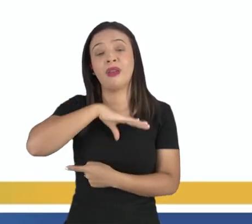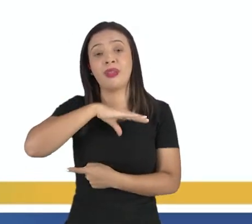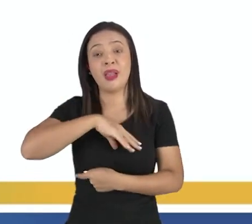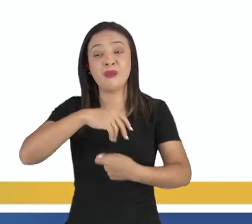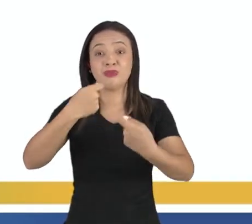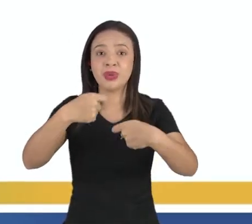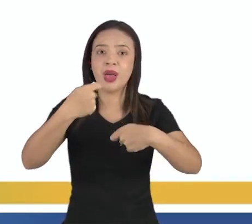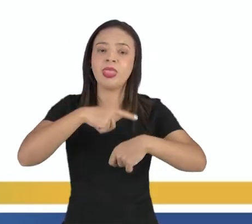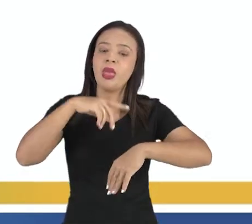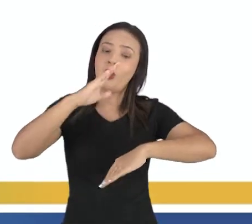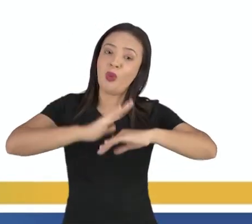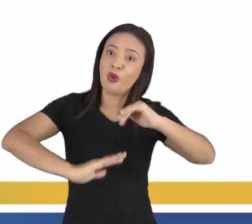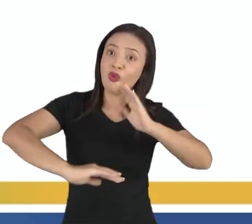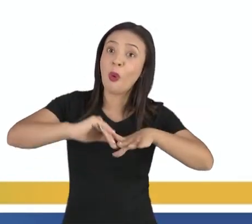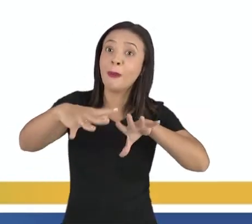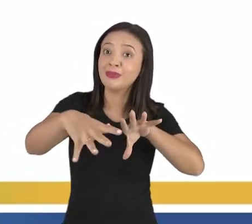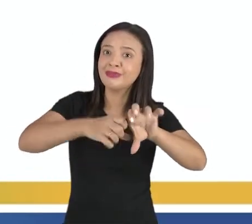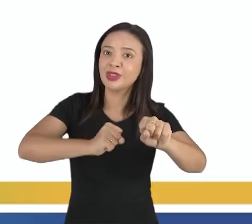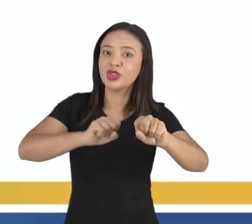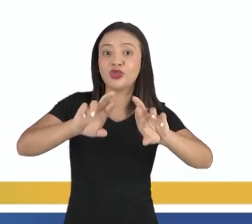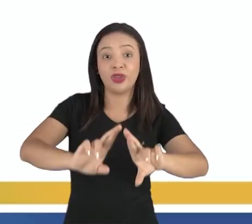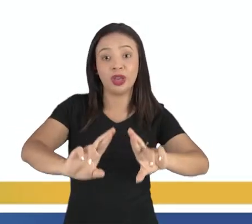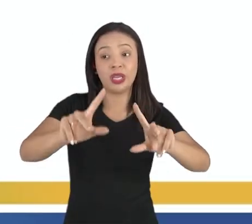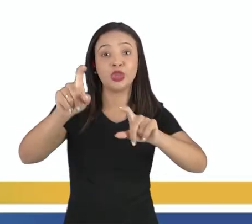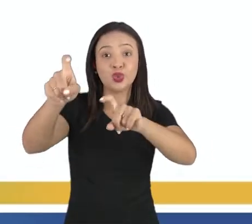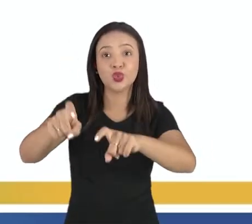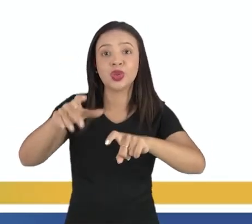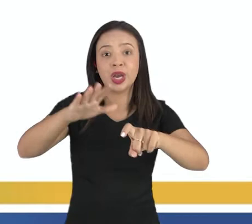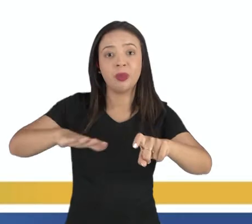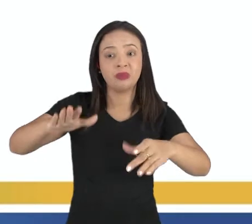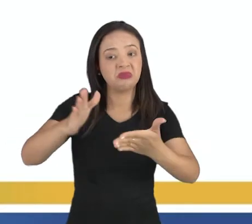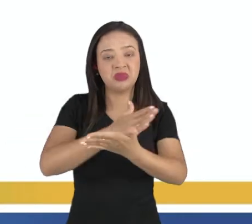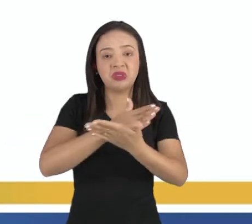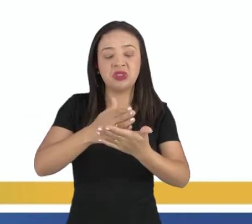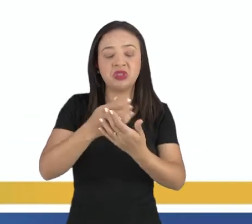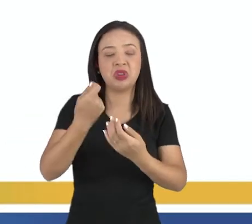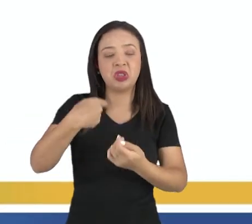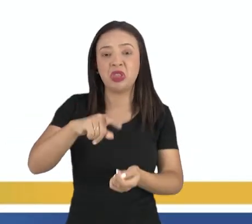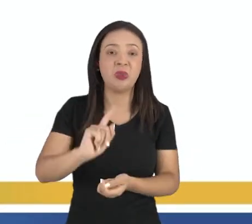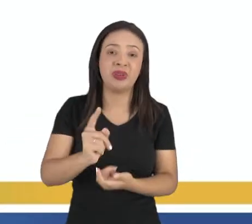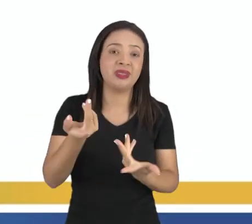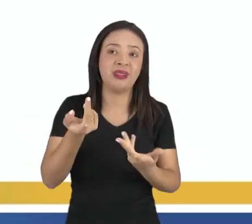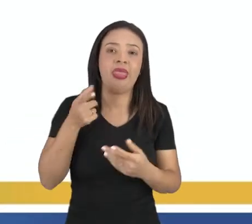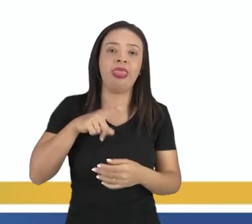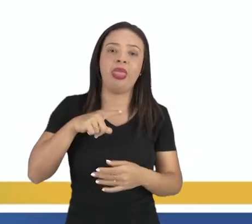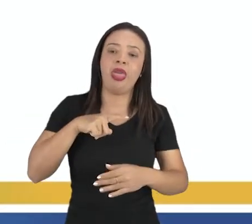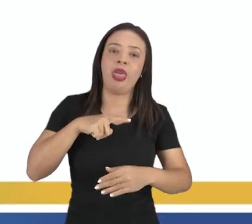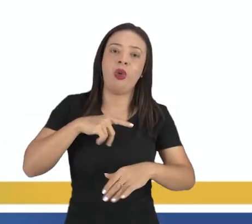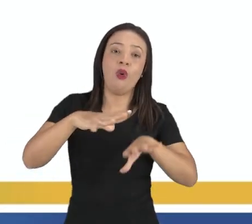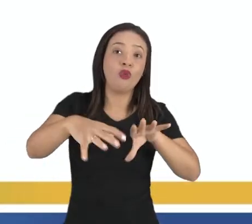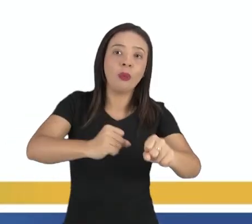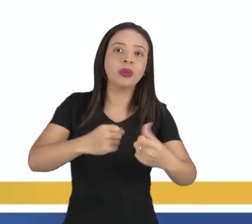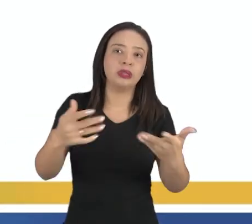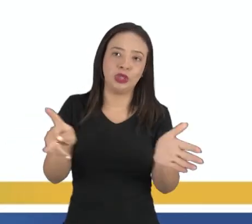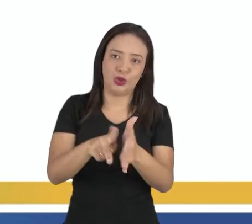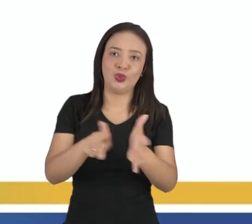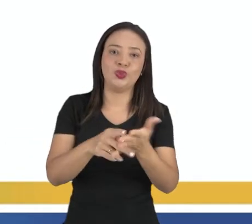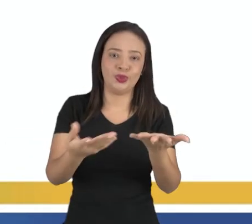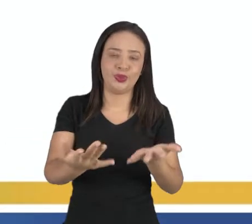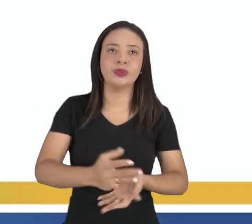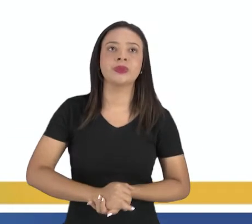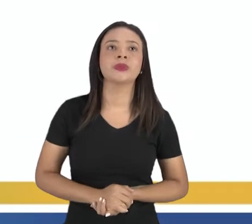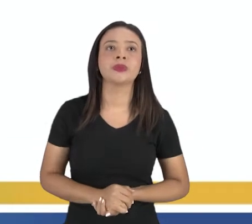trabalho especializado, coisa que no campo não necessariamente em tempos passados necessitava disso. E aí